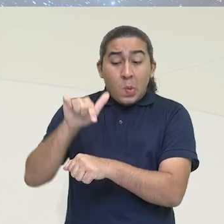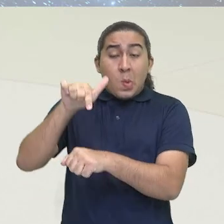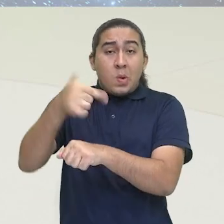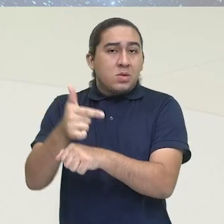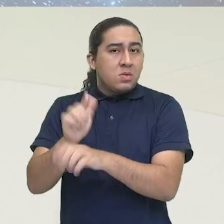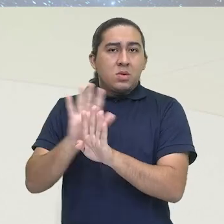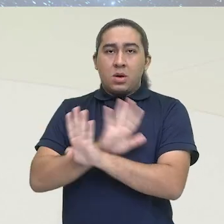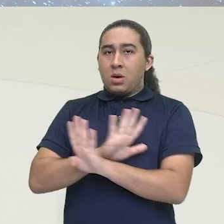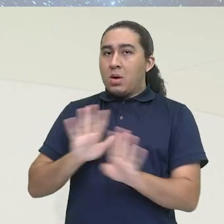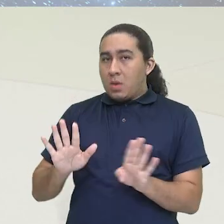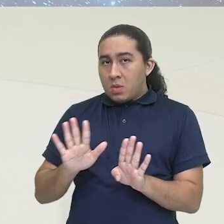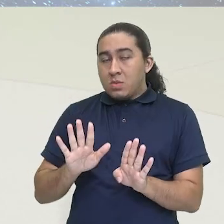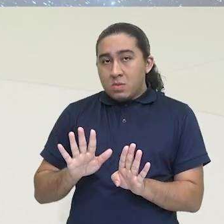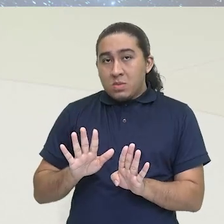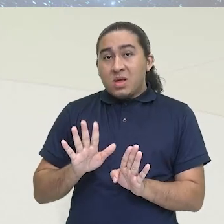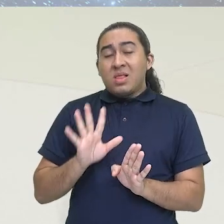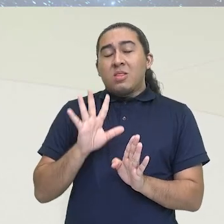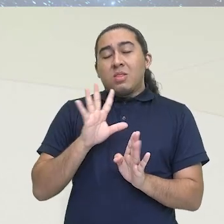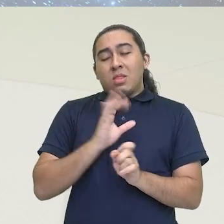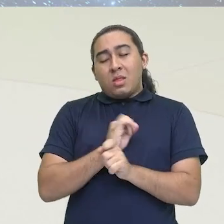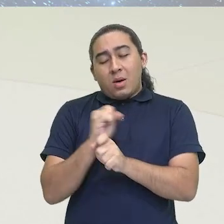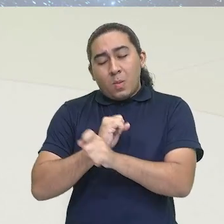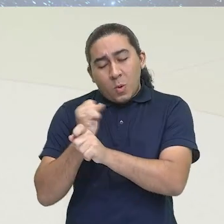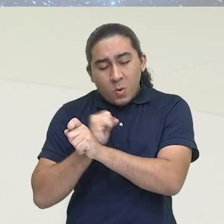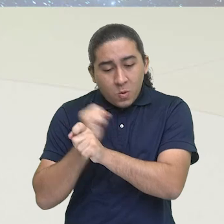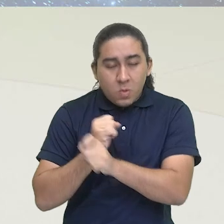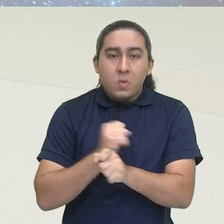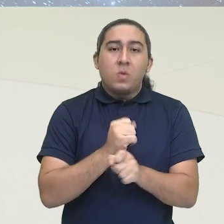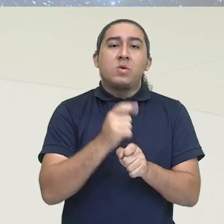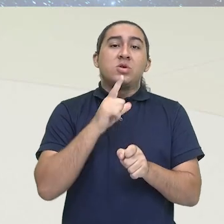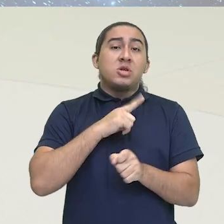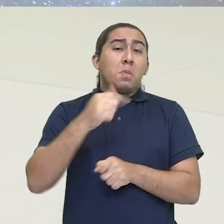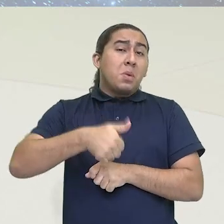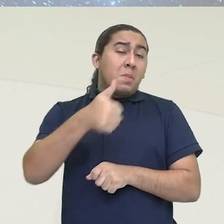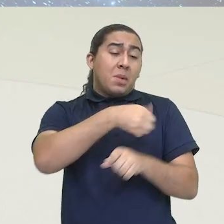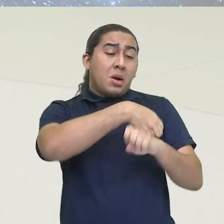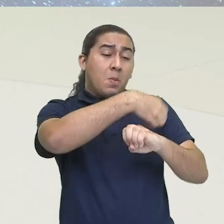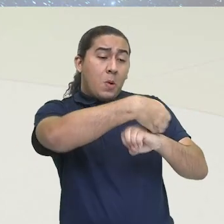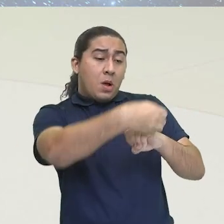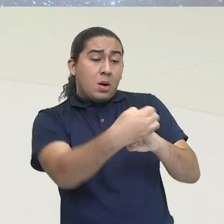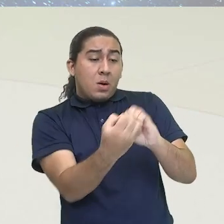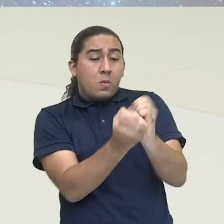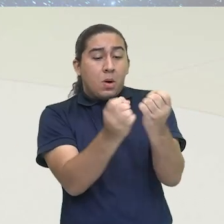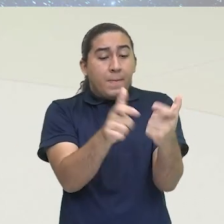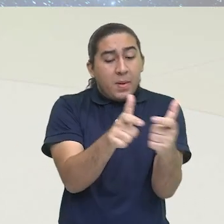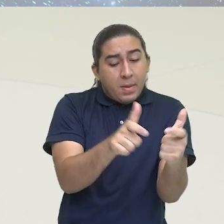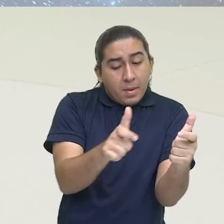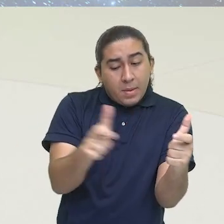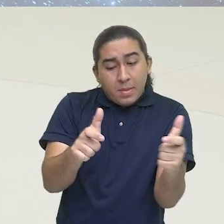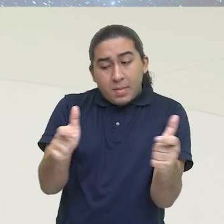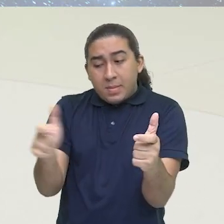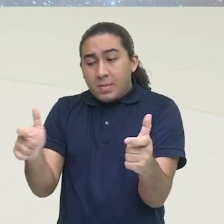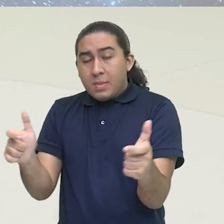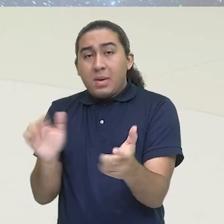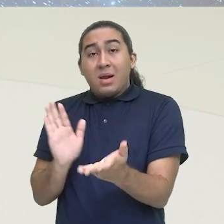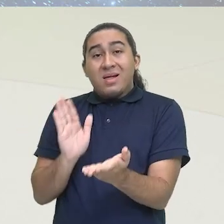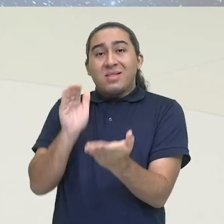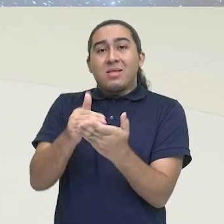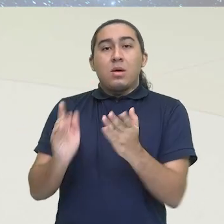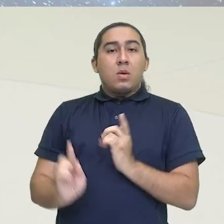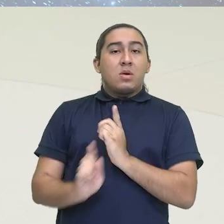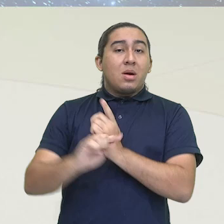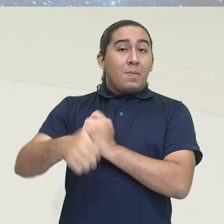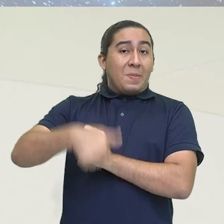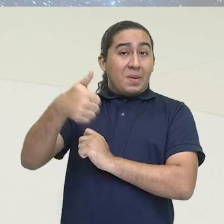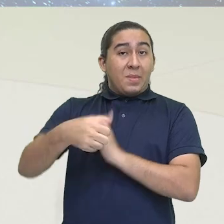processo evolutivo desde as primeiras moléculas, o coacervado, até a primeira célula. Tá?